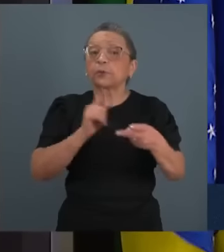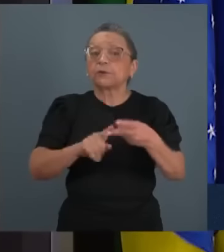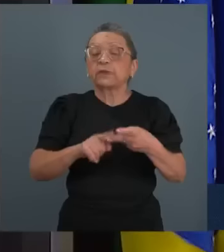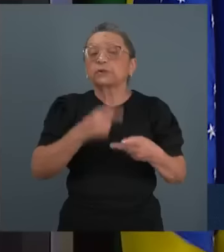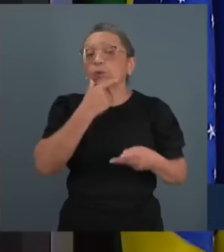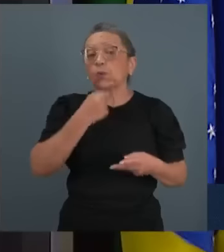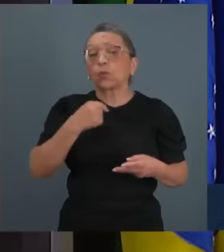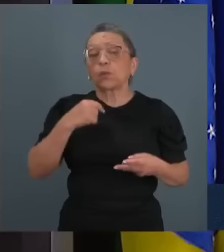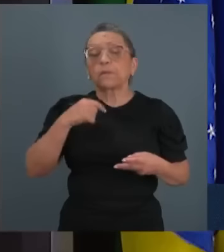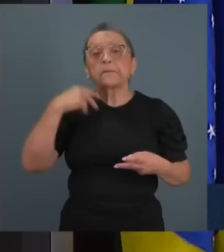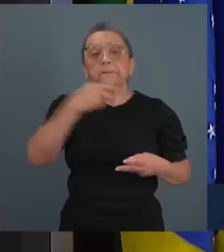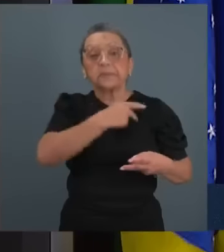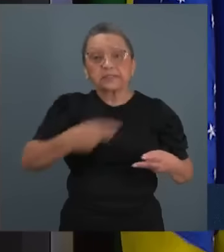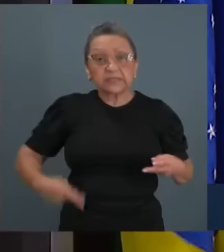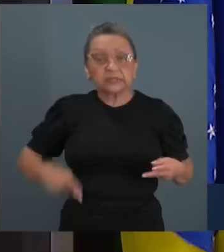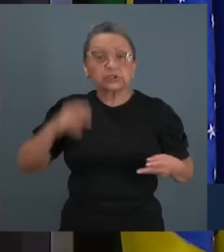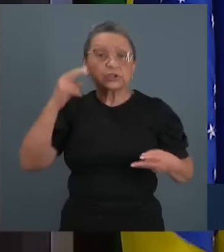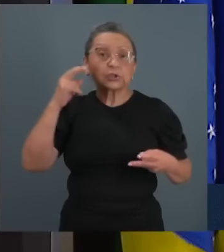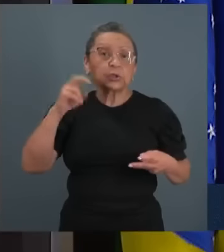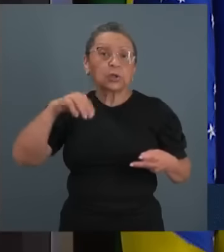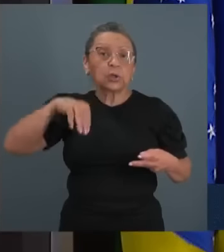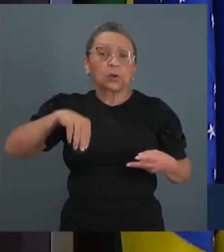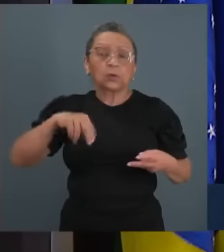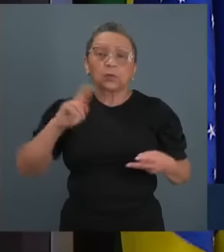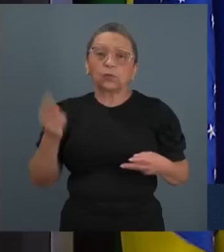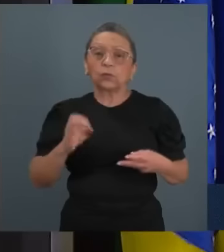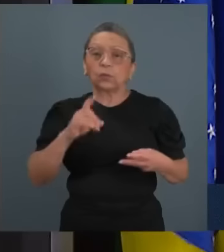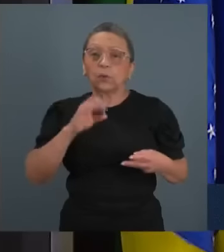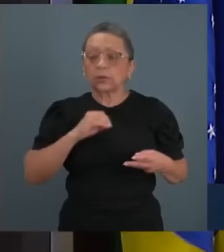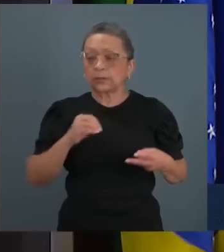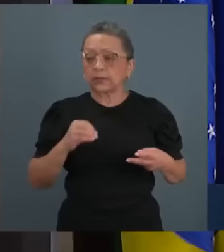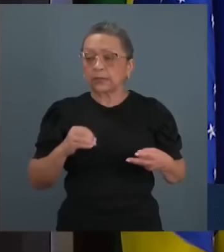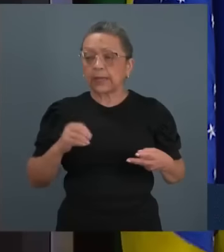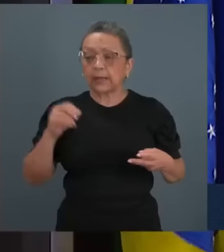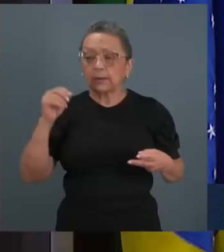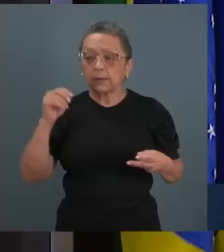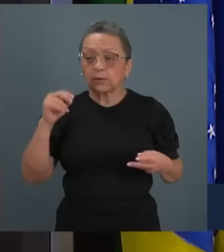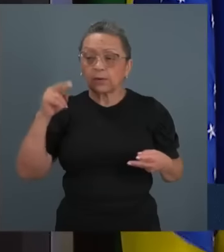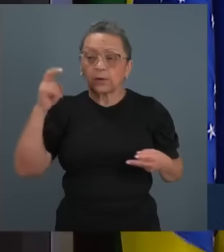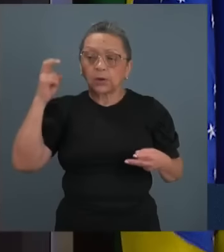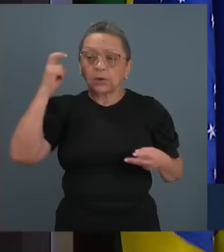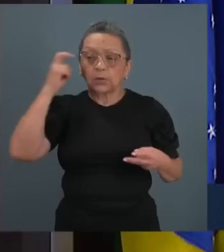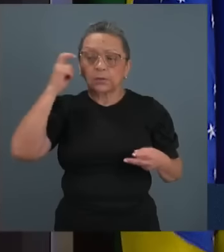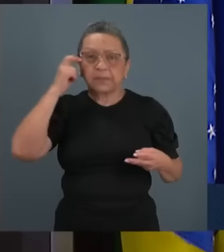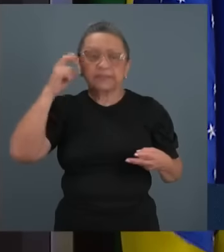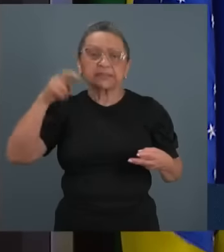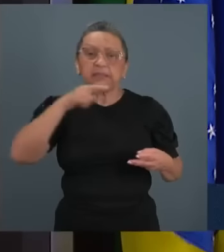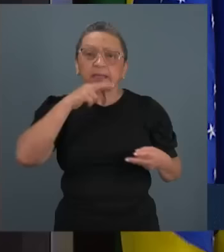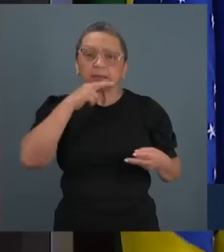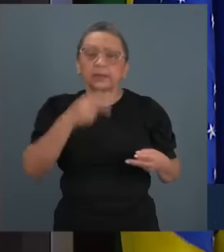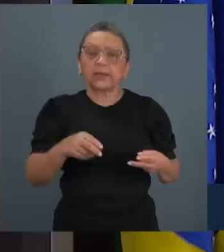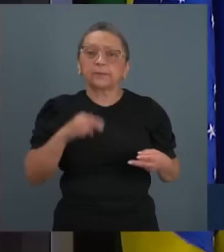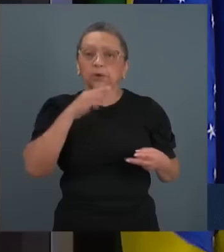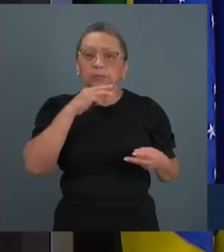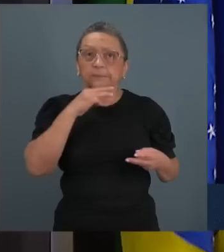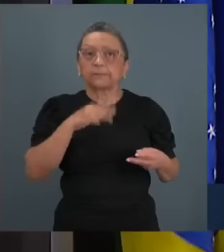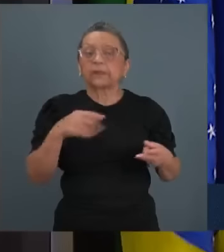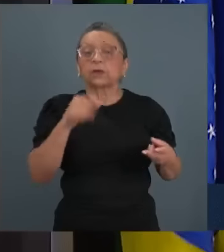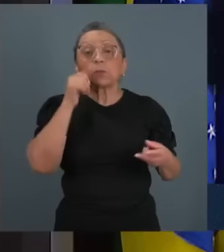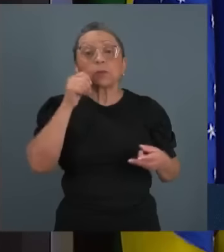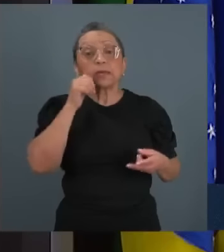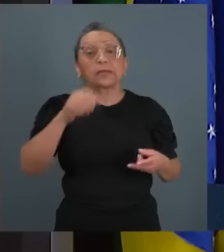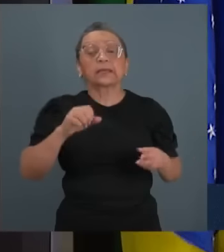Mota não teria a coragem de enfrentar a tirania do STF, que coloca esse país de joelhos. Carla